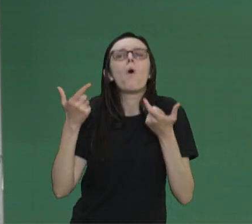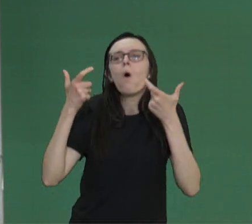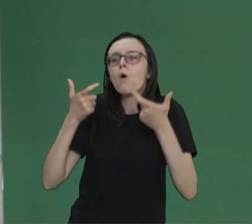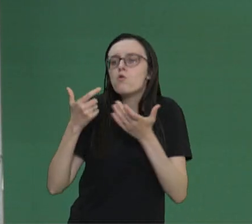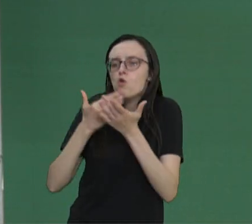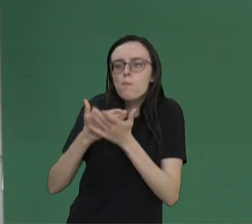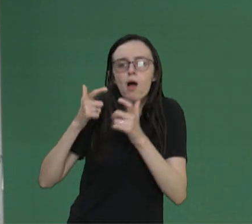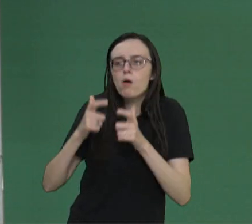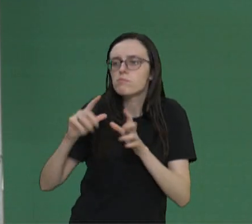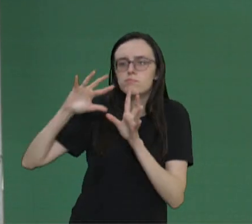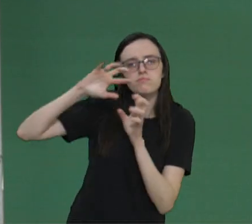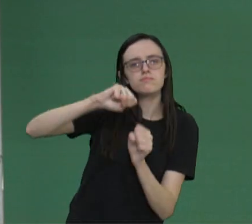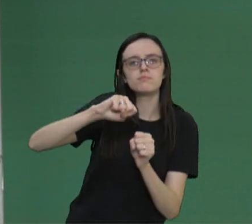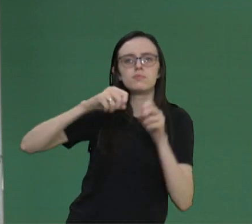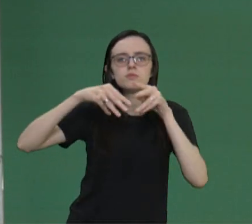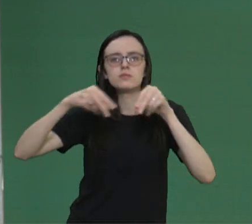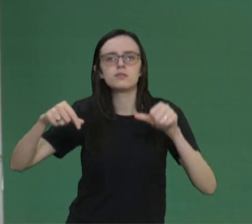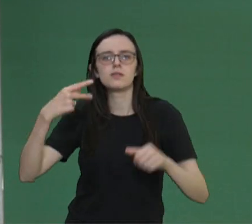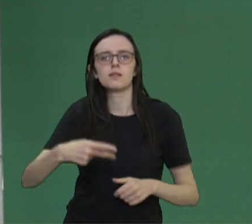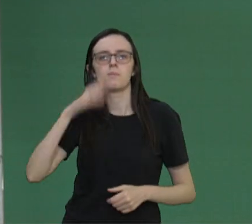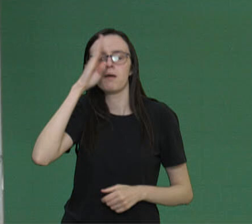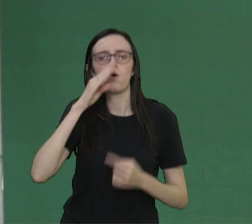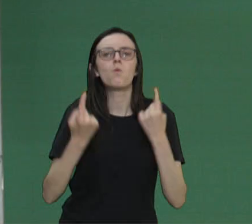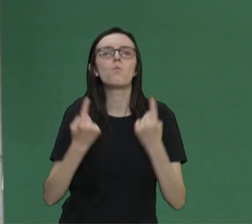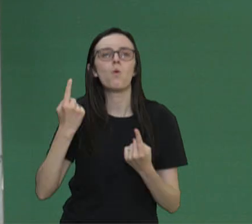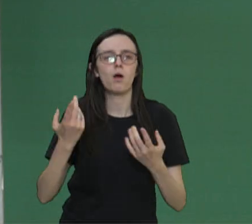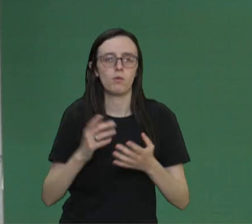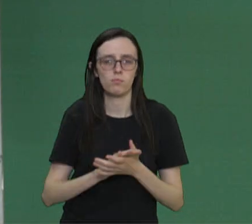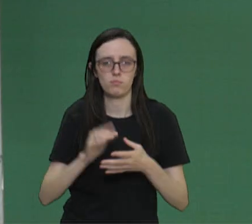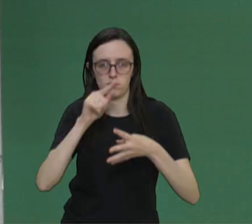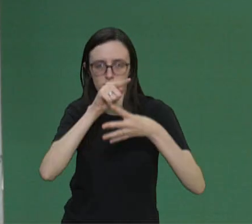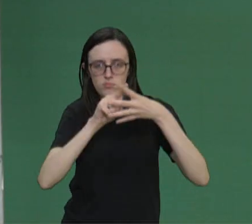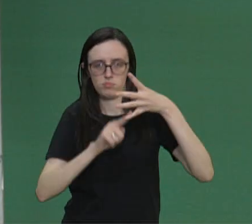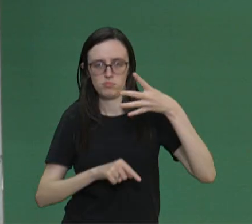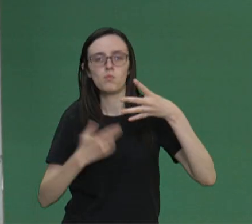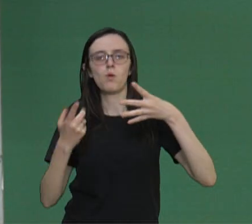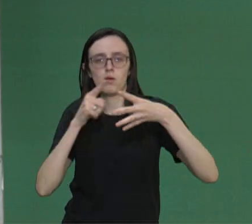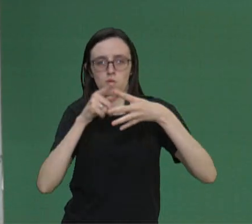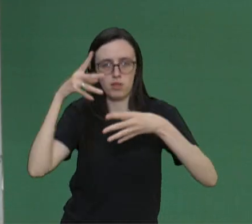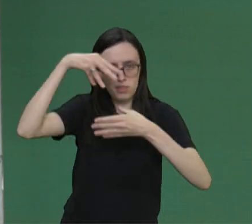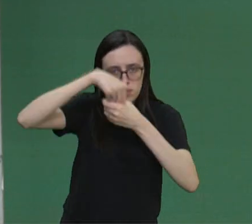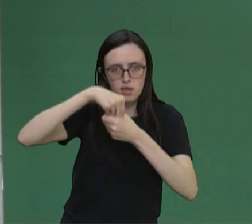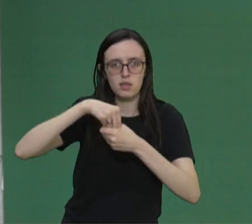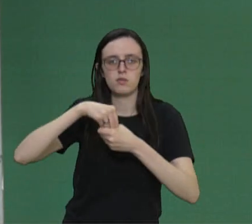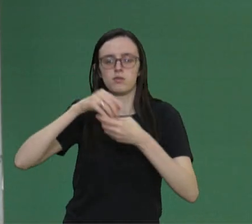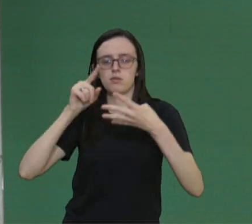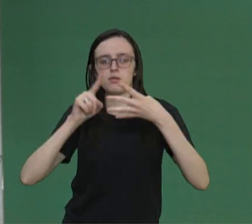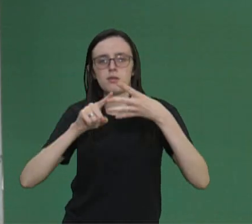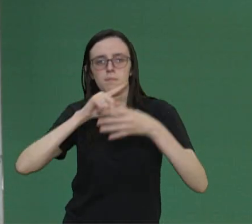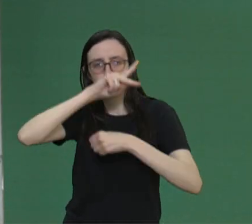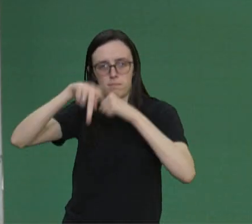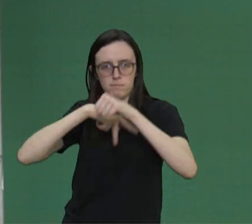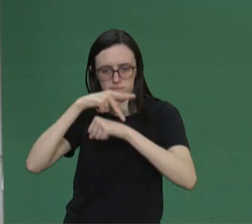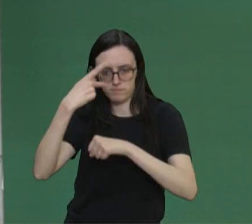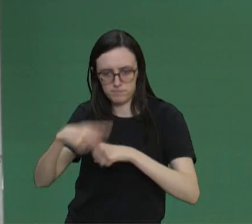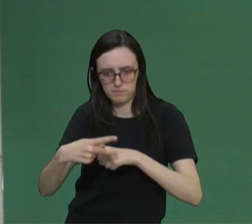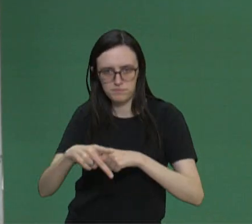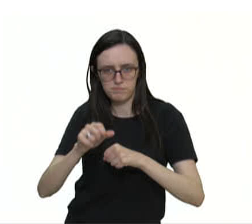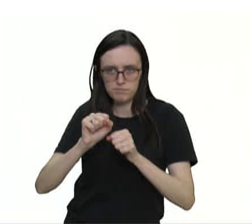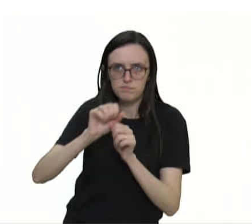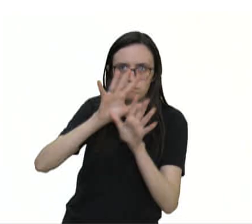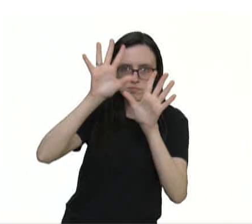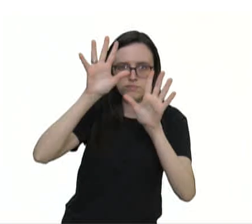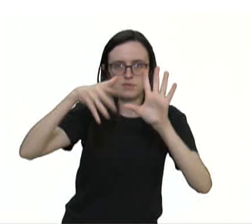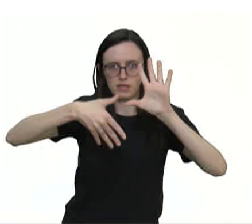a ocupação territorial do Brasil? Letra A, interior, letra B, países da América do Sul, letra C, litoral ou